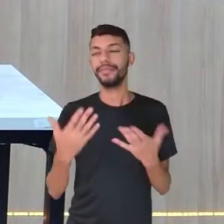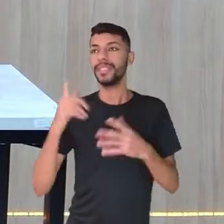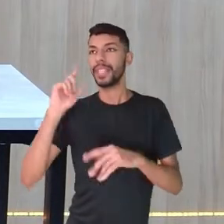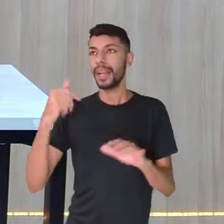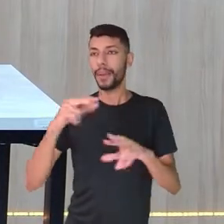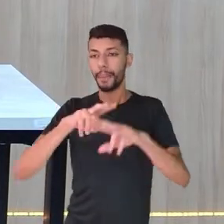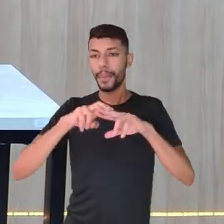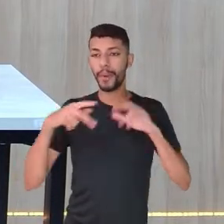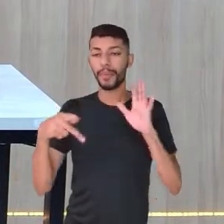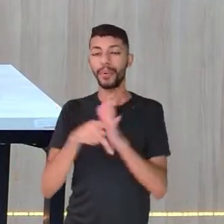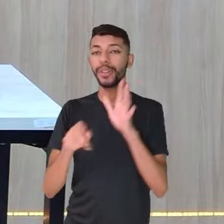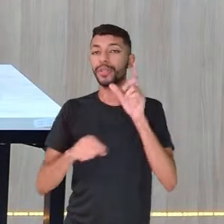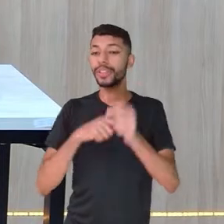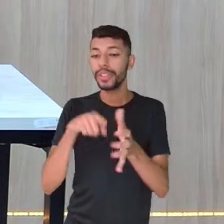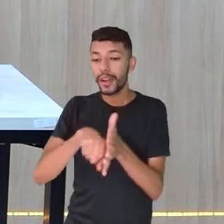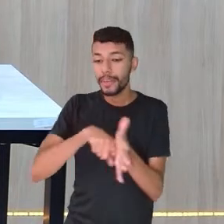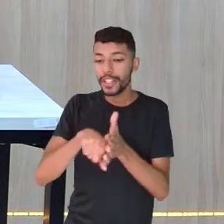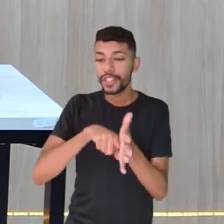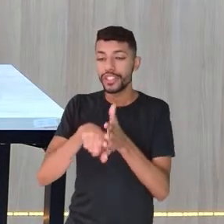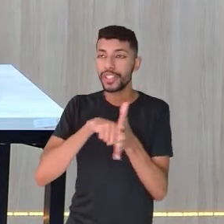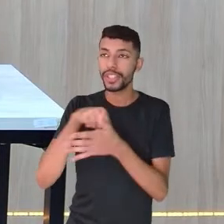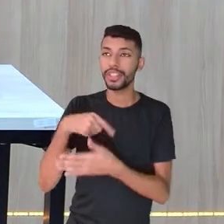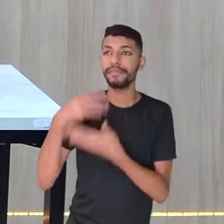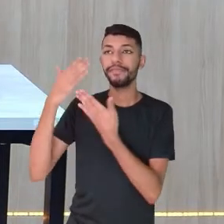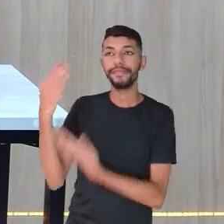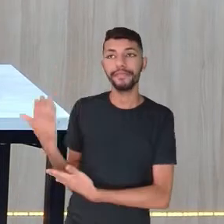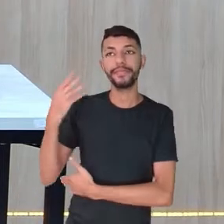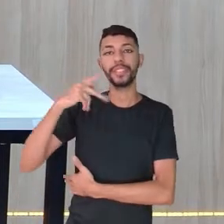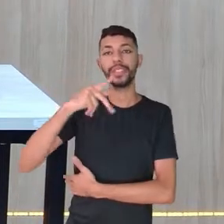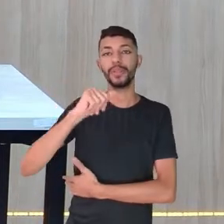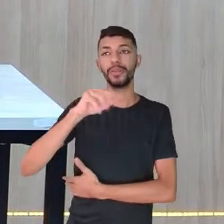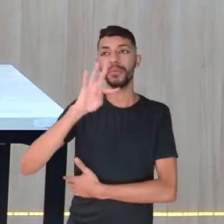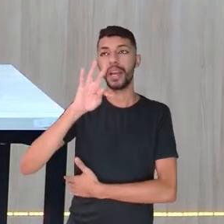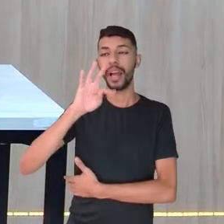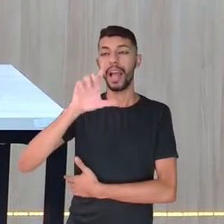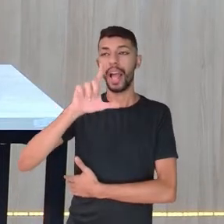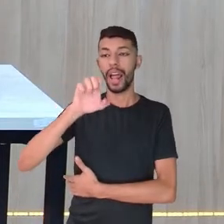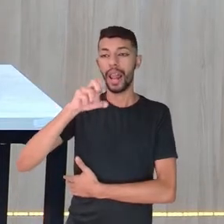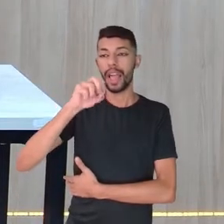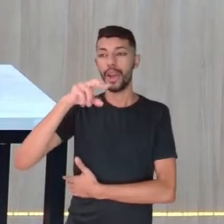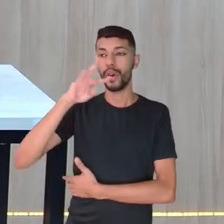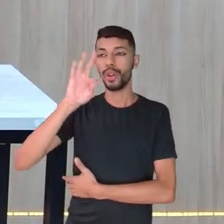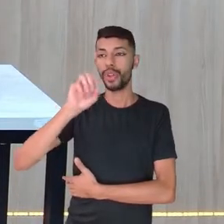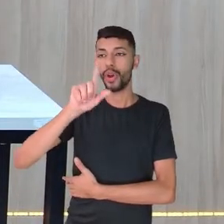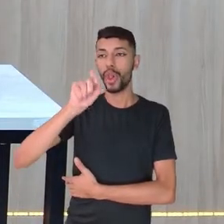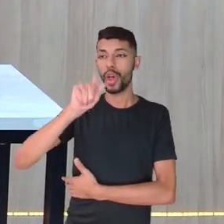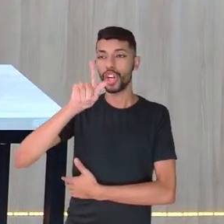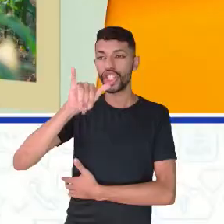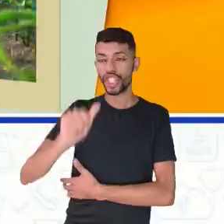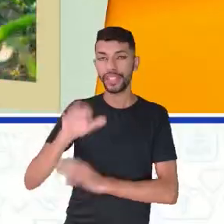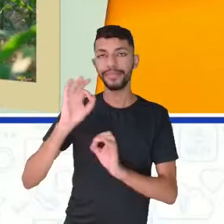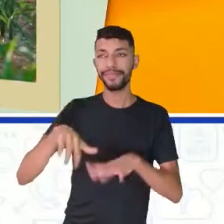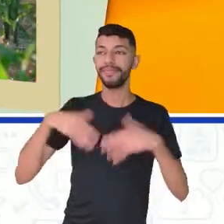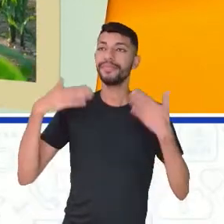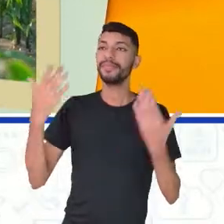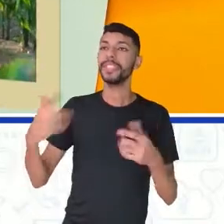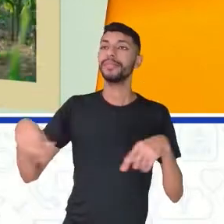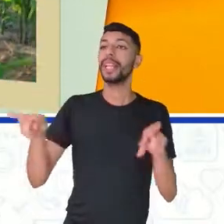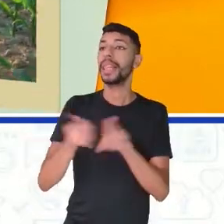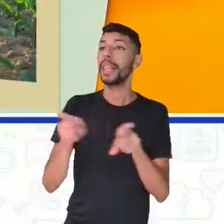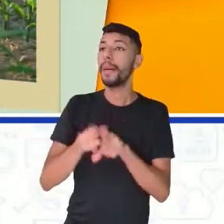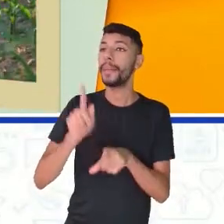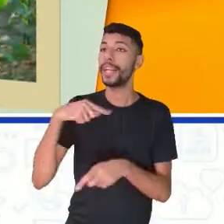pelos paleontólogos. Também nós já estudamos anteriormente. O que é que nós temos mais? Temos agora o calcário.